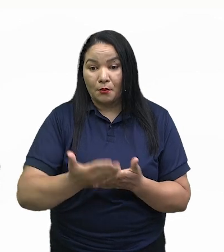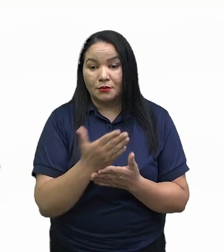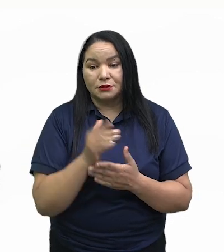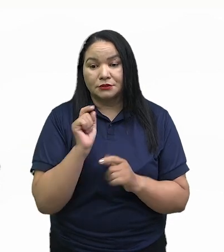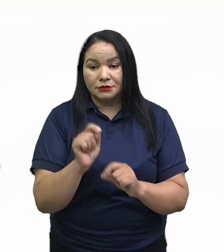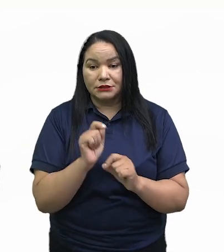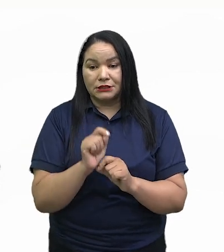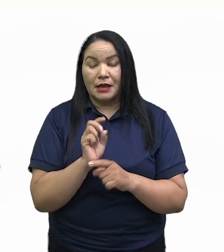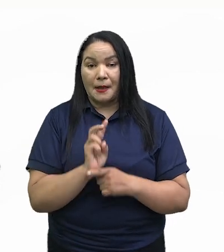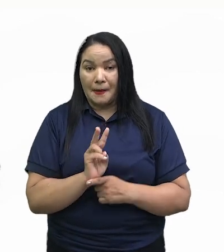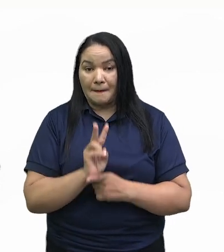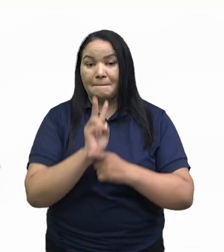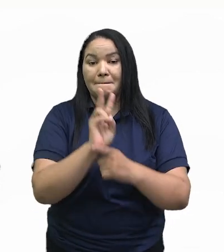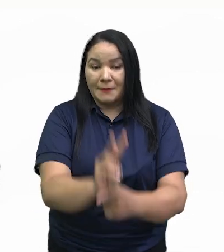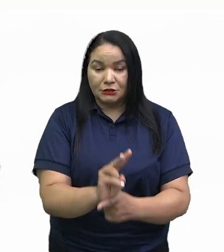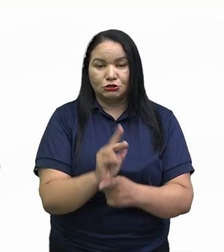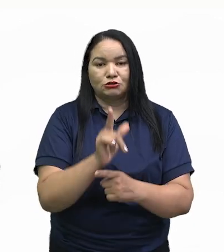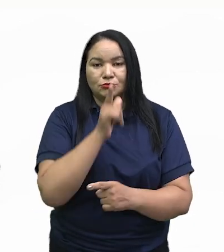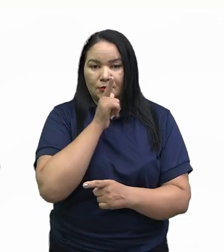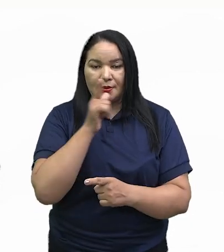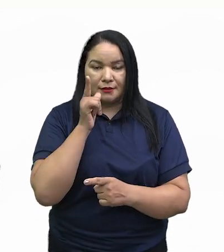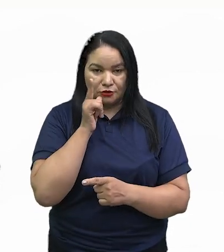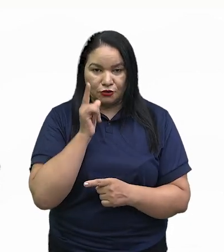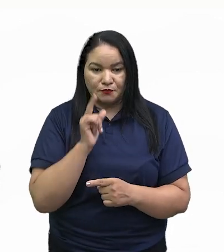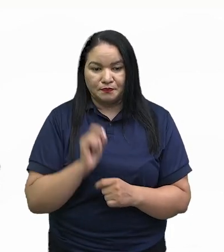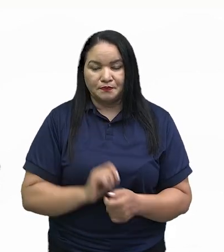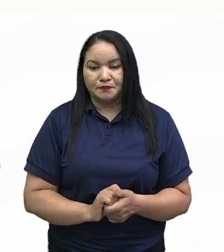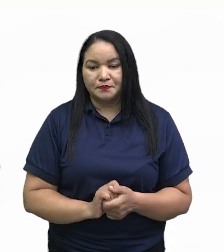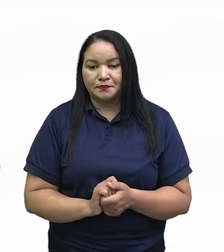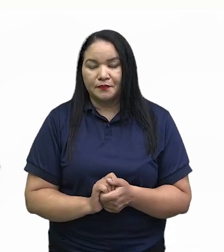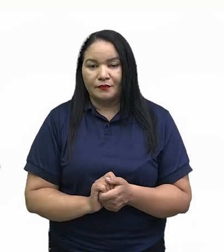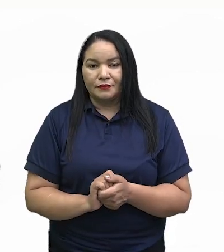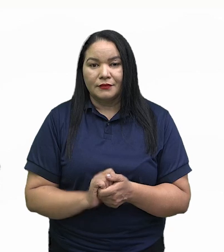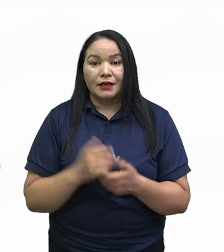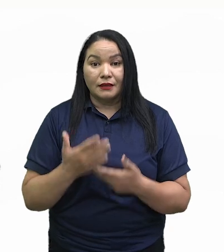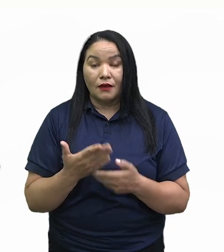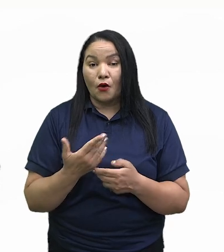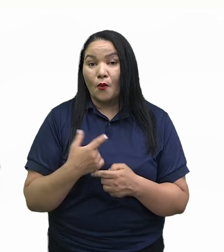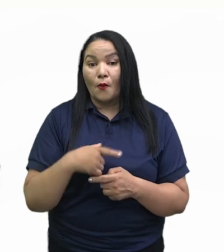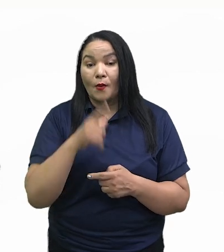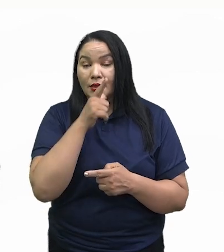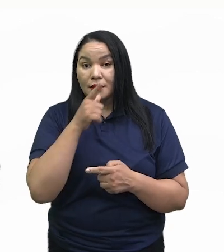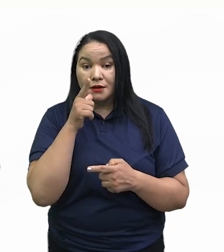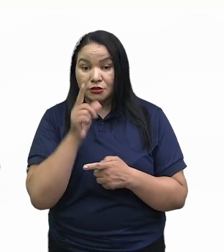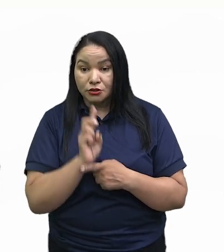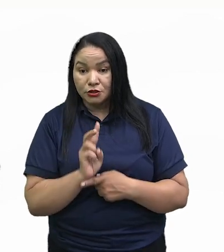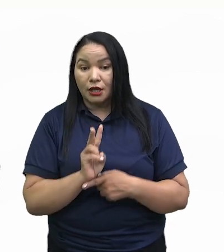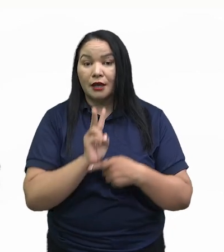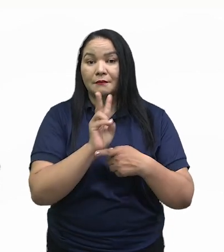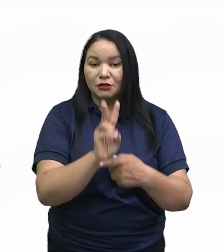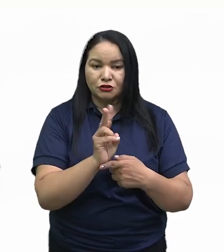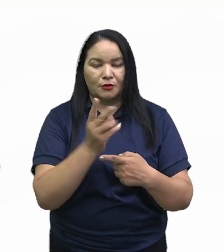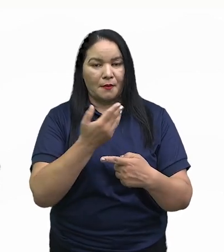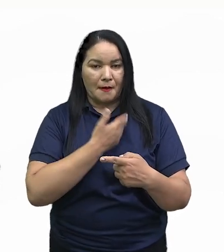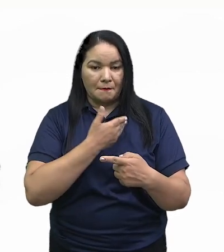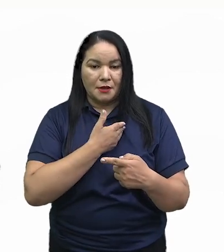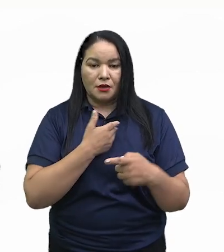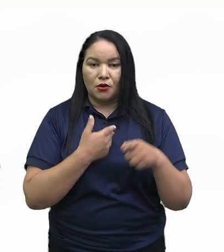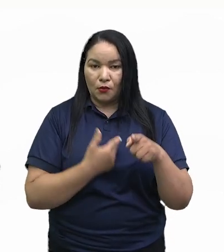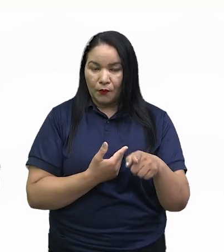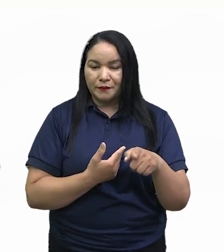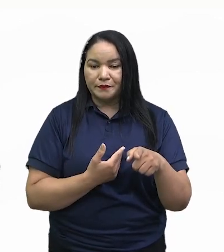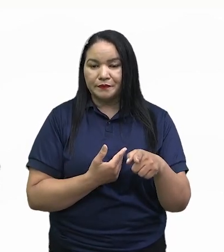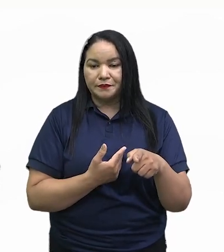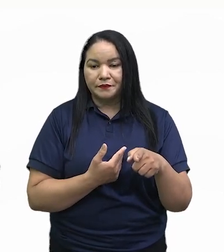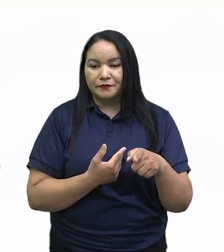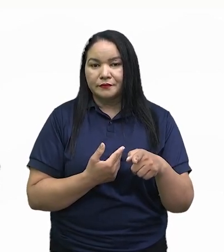ato de emprestar lanches, não é? Então, os lanches serão emprestados ao amigo.